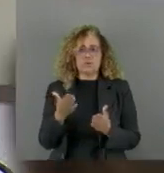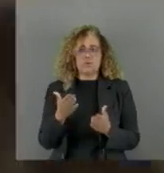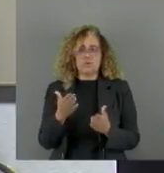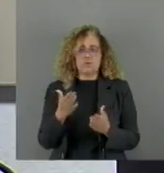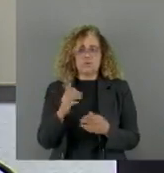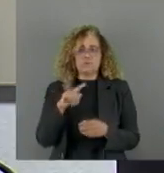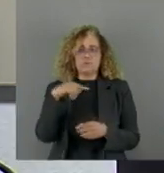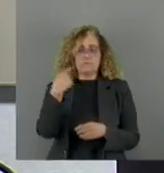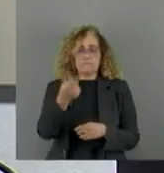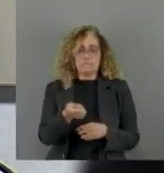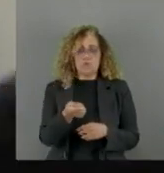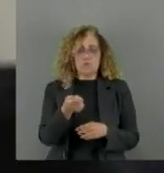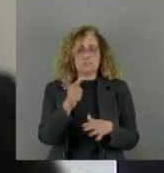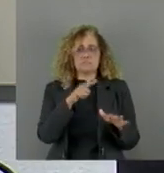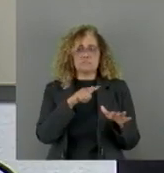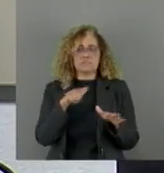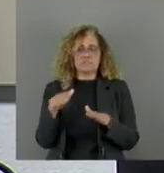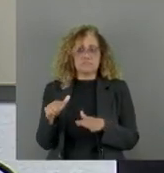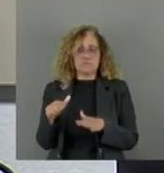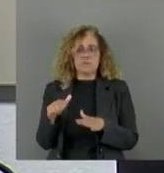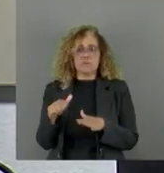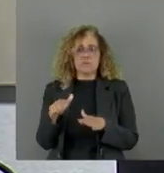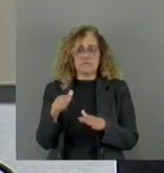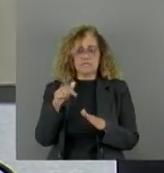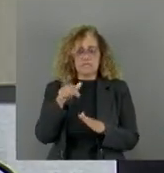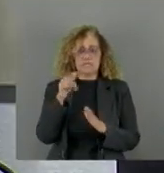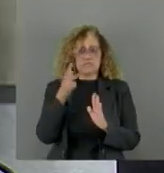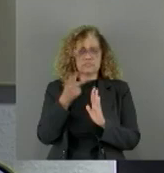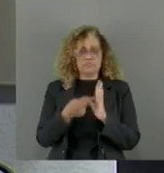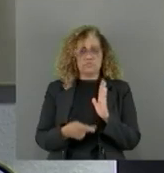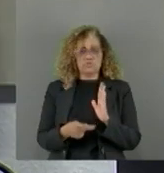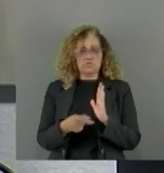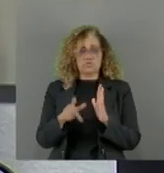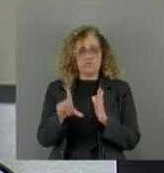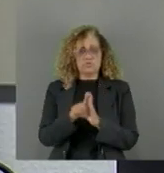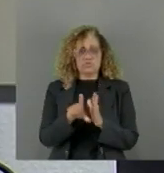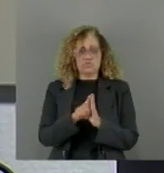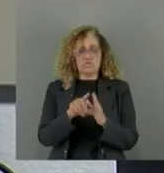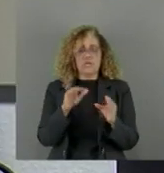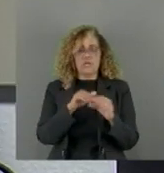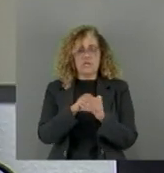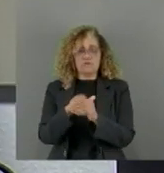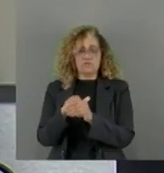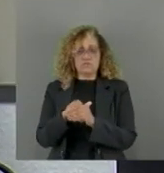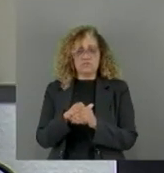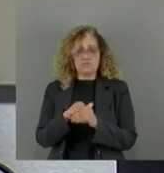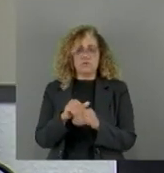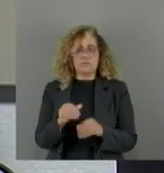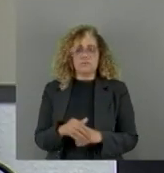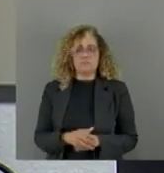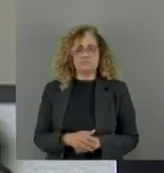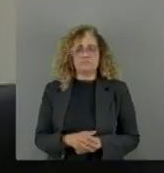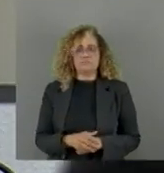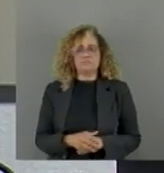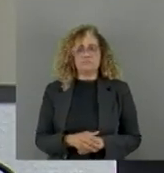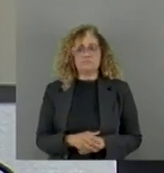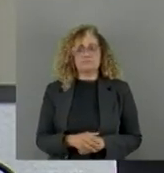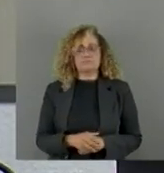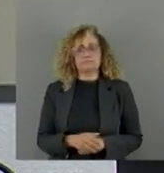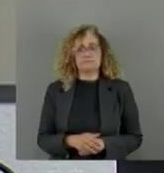próxima semana esse projeto de lei, a votação desse projeto de lei, para